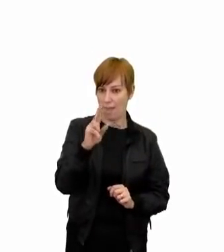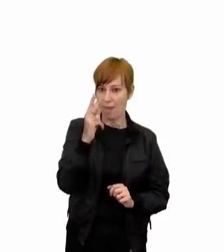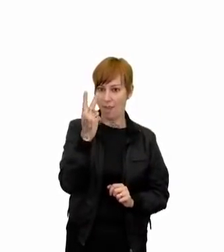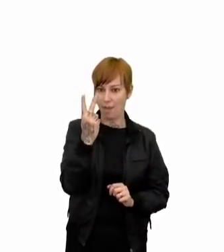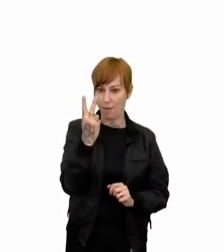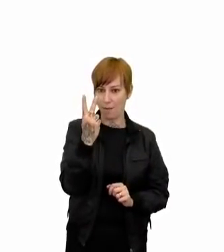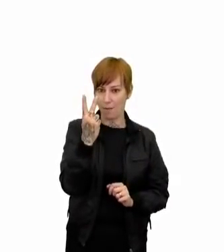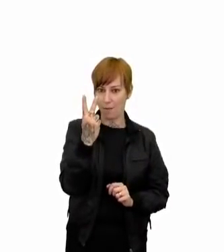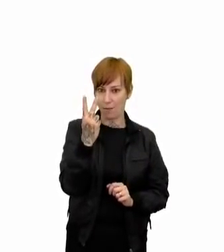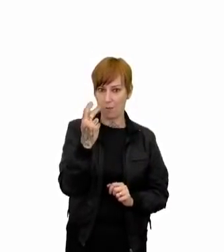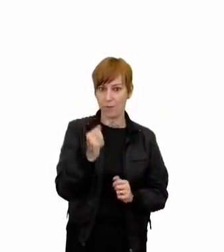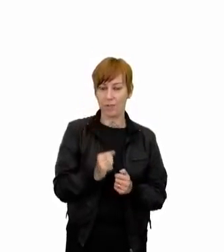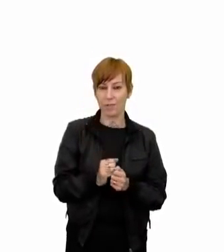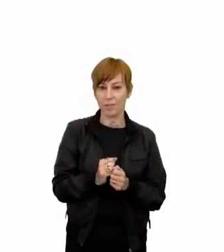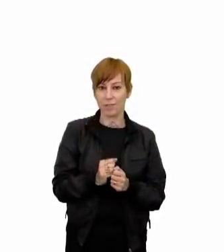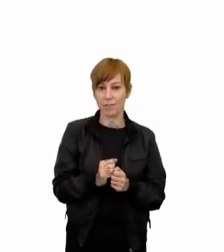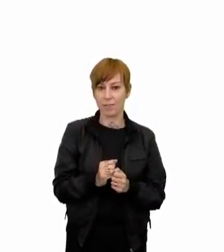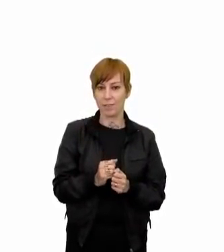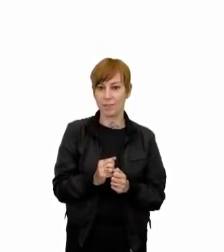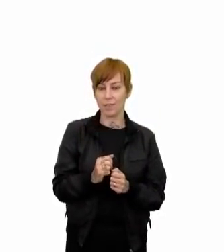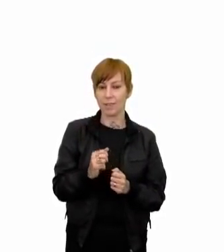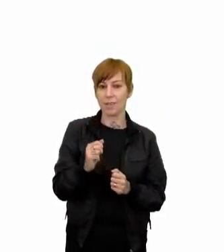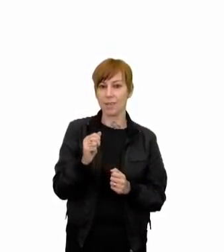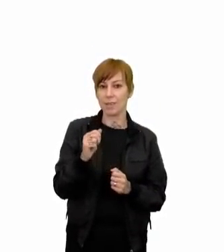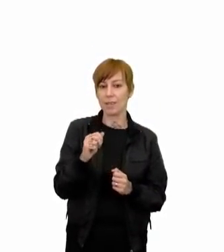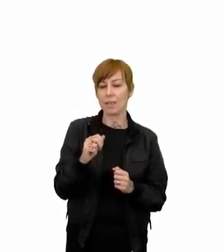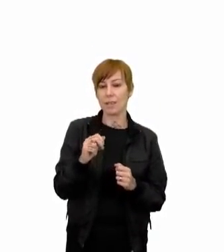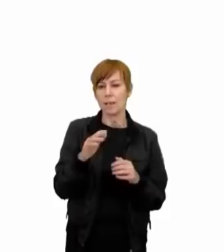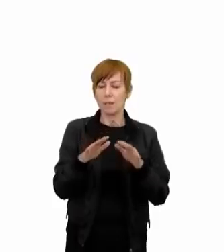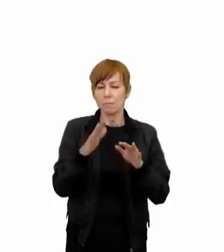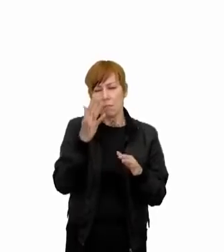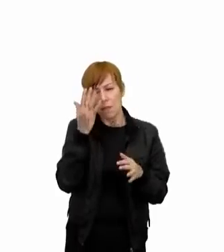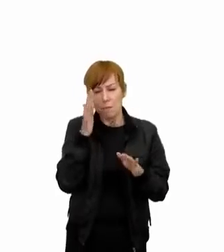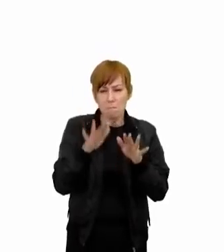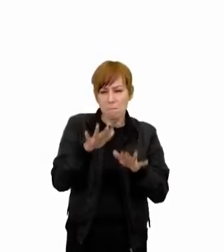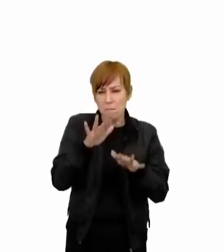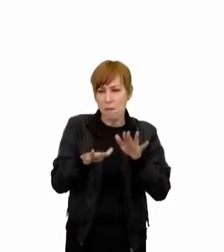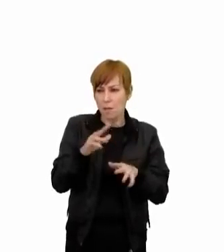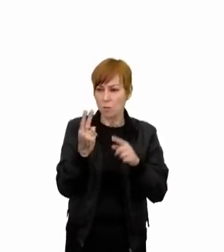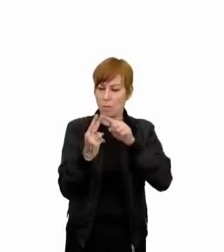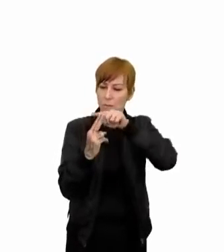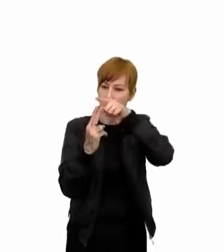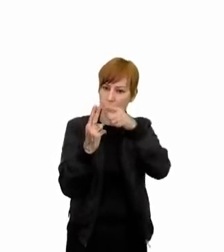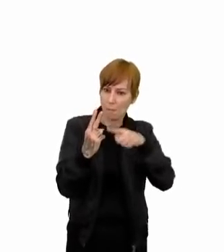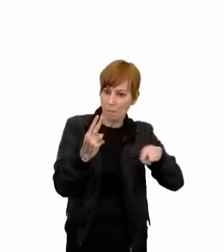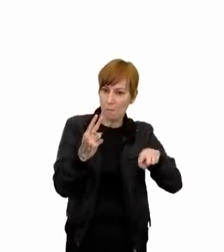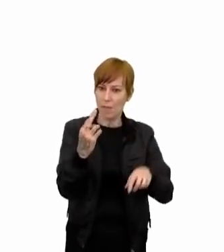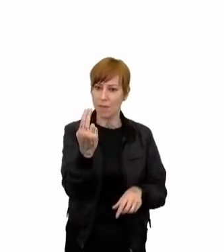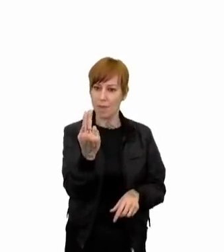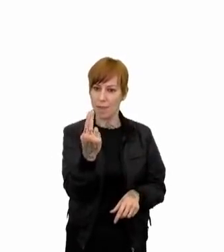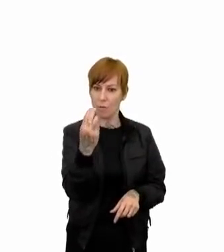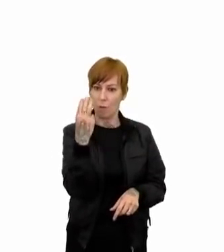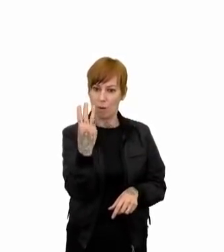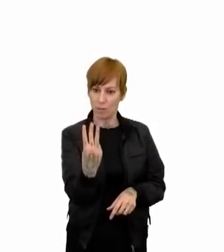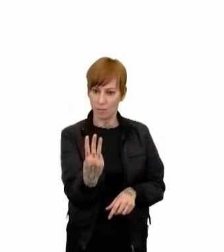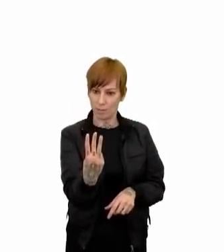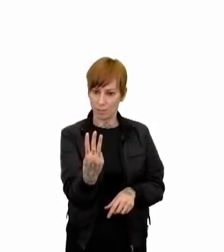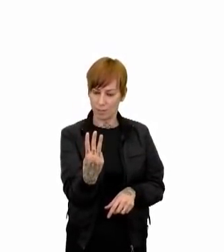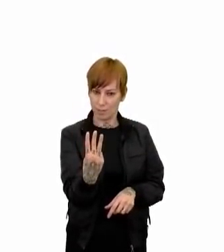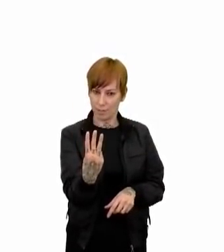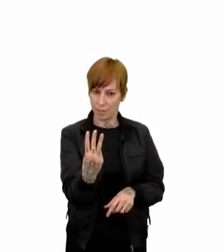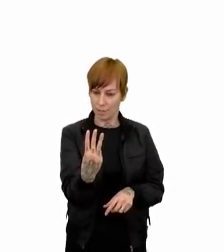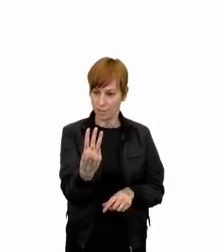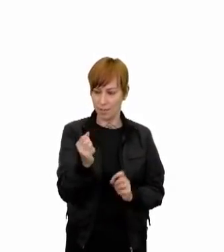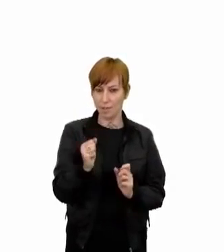considerando aproximadamente que o π vale 3, só para facilitar aqui o nosso cálculo, tá? Então o π vale 3, o raio primeiro